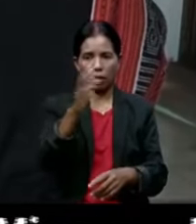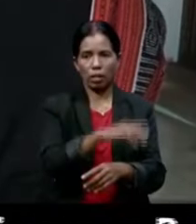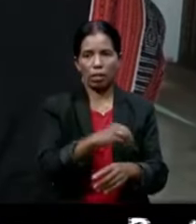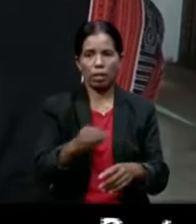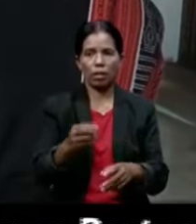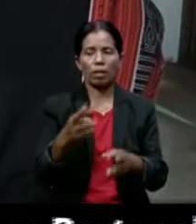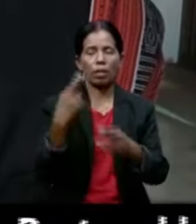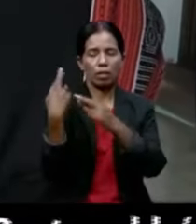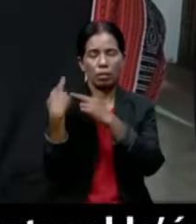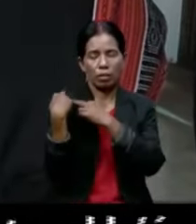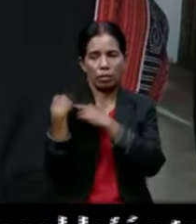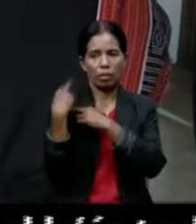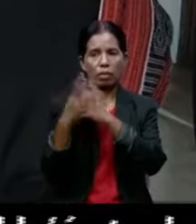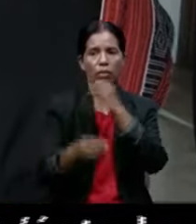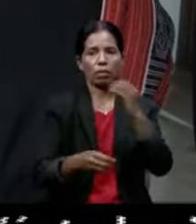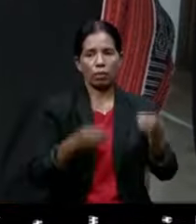responsável área